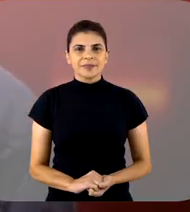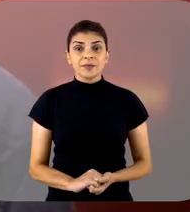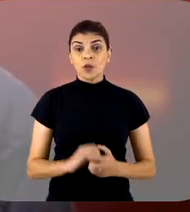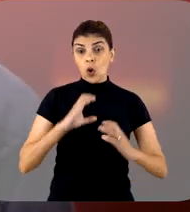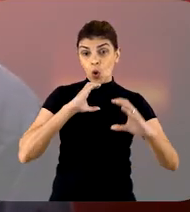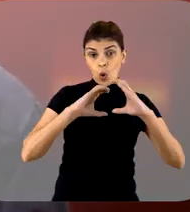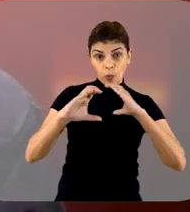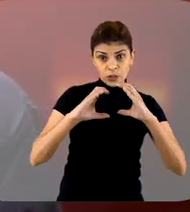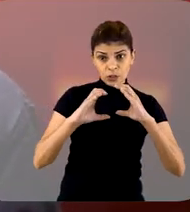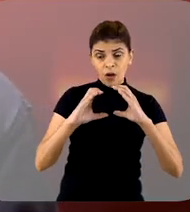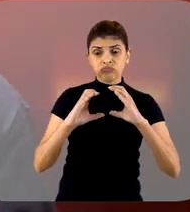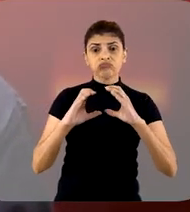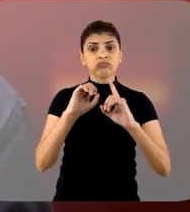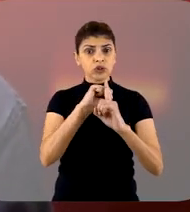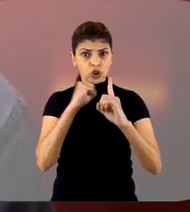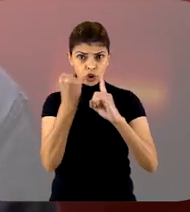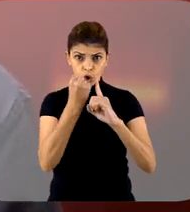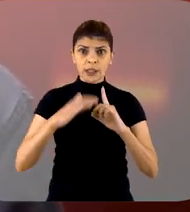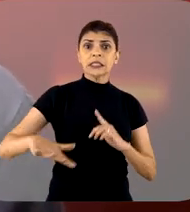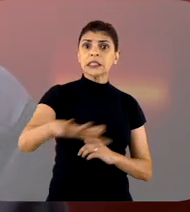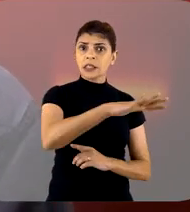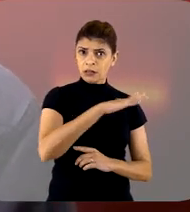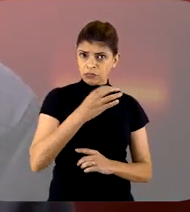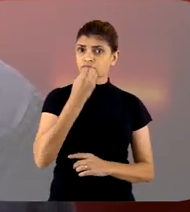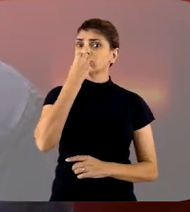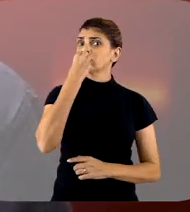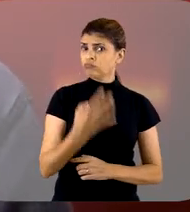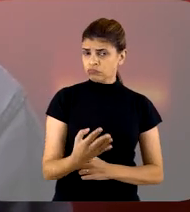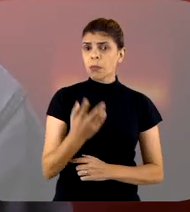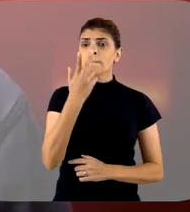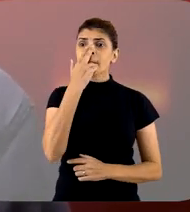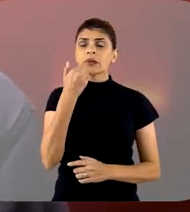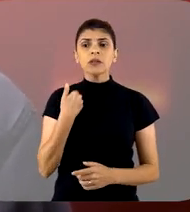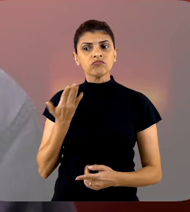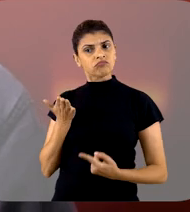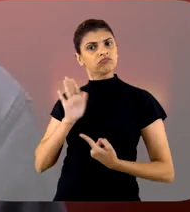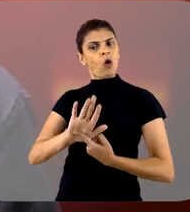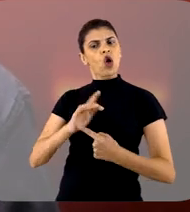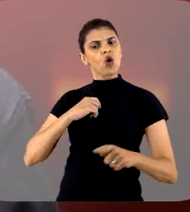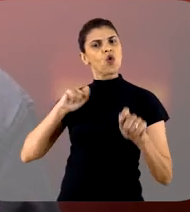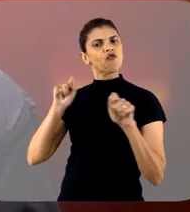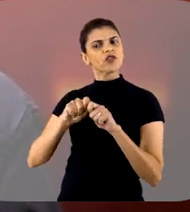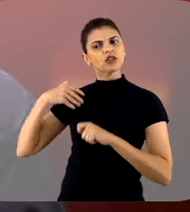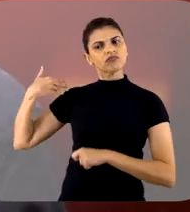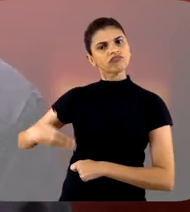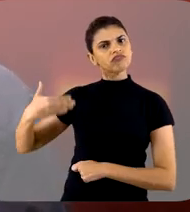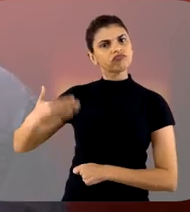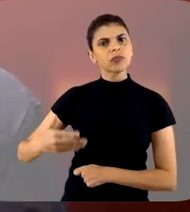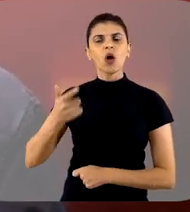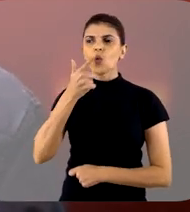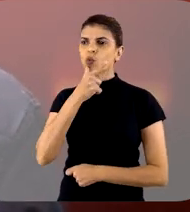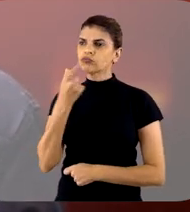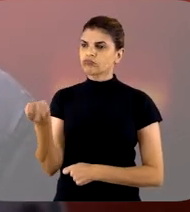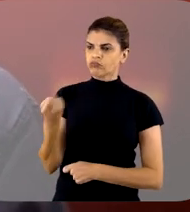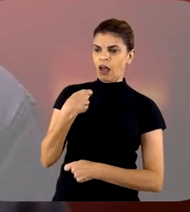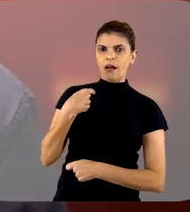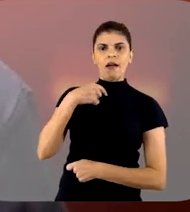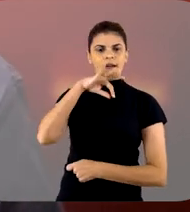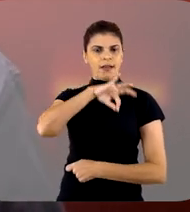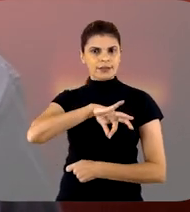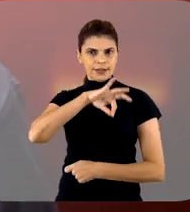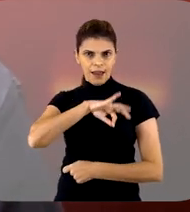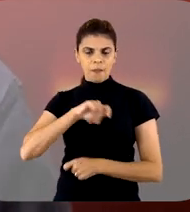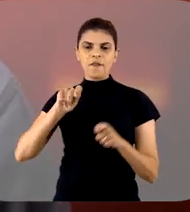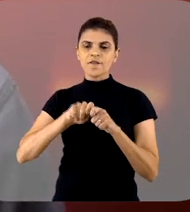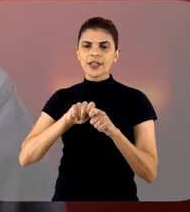Acho que a comunicação com a sociedade ela é gratificante, ela acaba sendo uma forma de prestação de contas pelo que o cientista recebe para fazer ciência, mas eu entendo